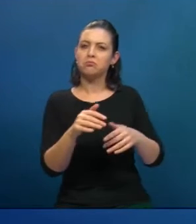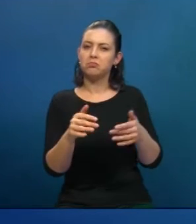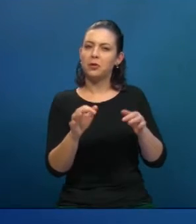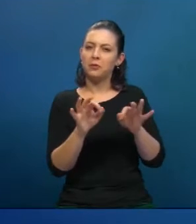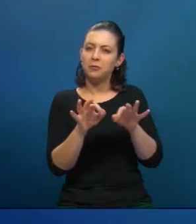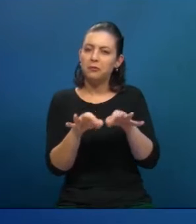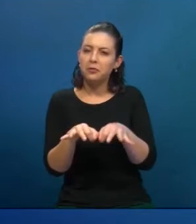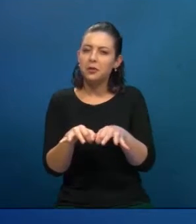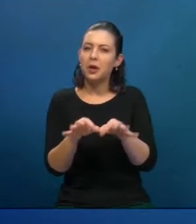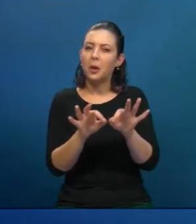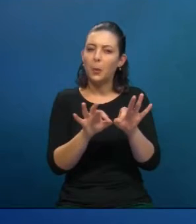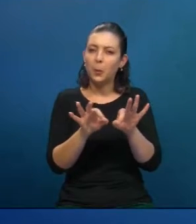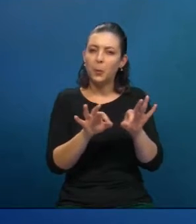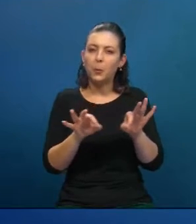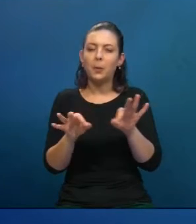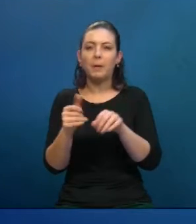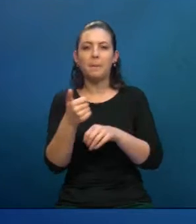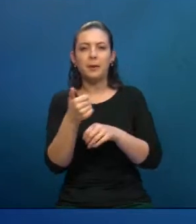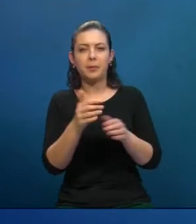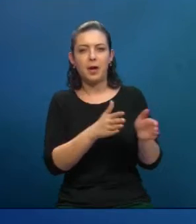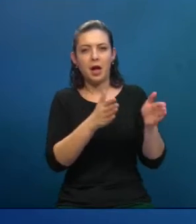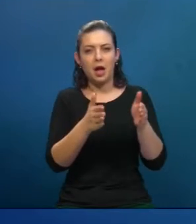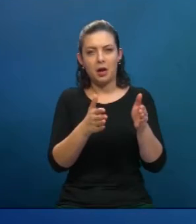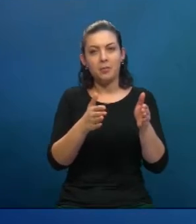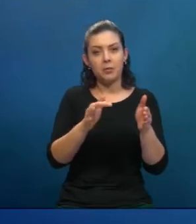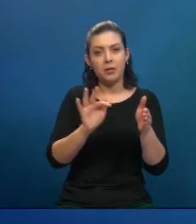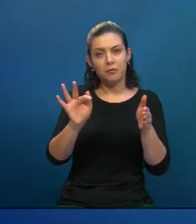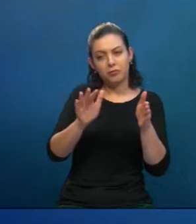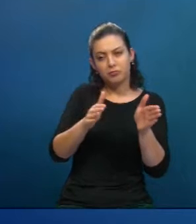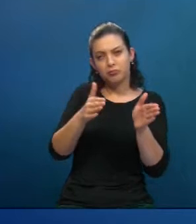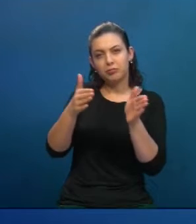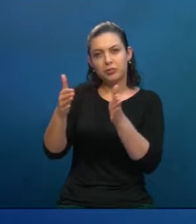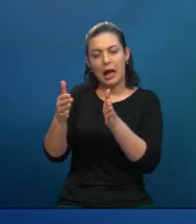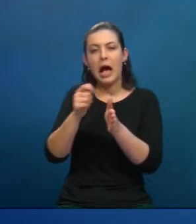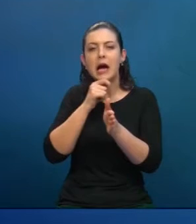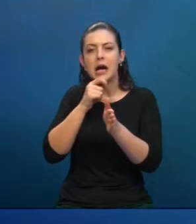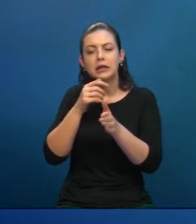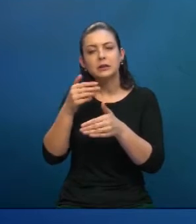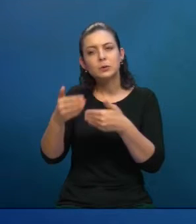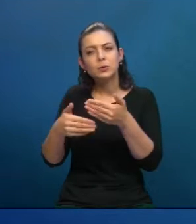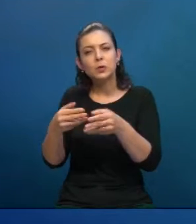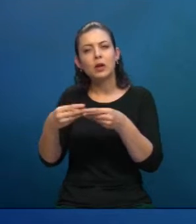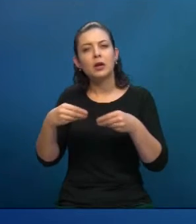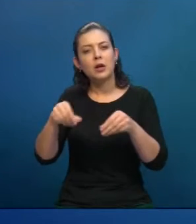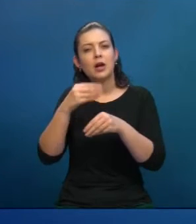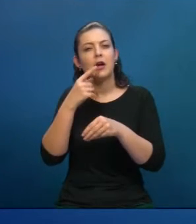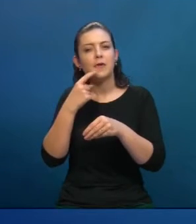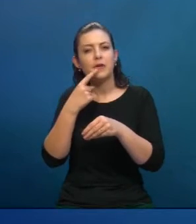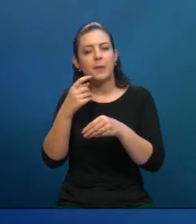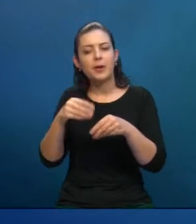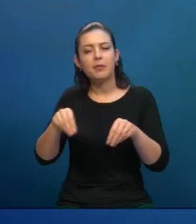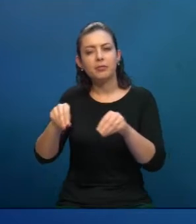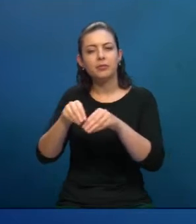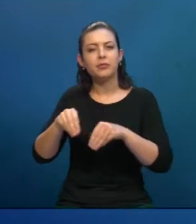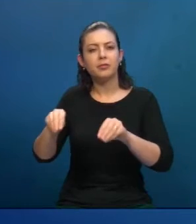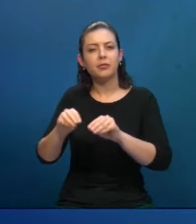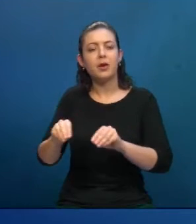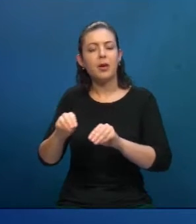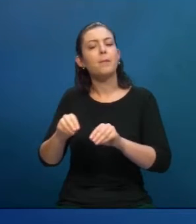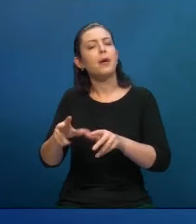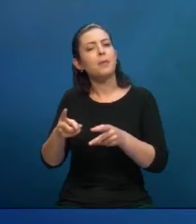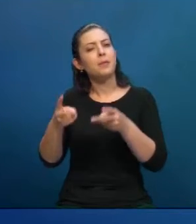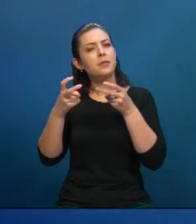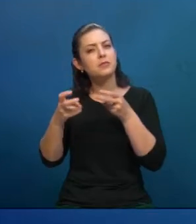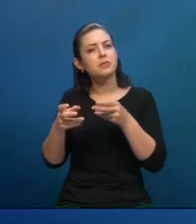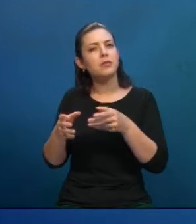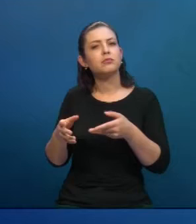acabamento ali o primeiro trecho mais pra frente um pouco de detalhe é e barro vermelho mas a gente percebeu lá e como se pode ver